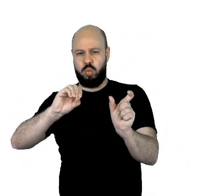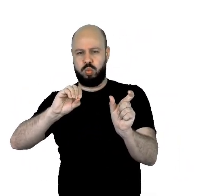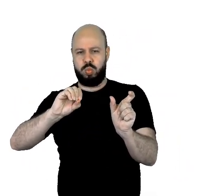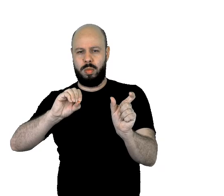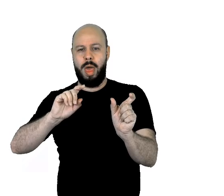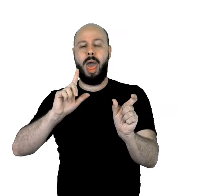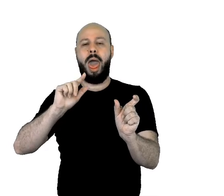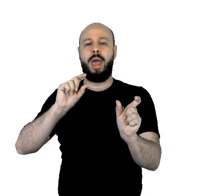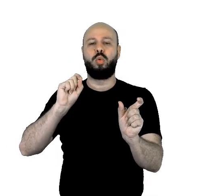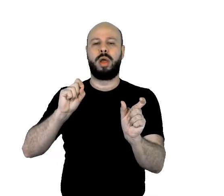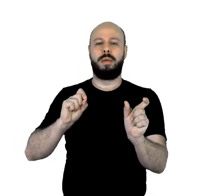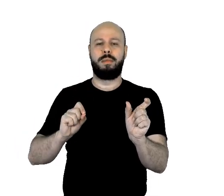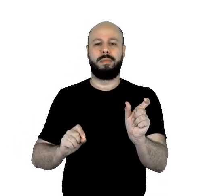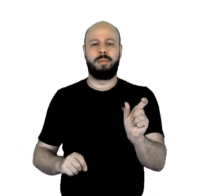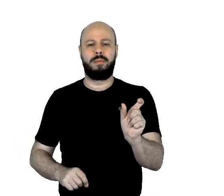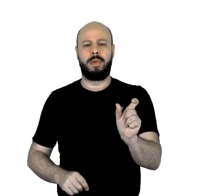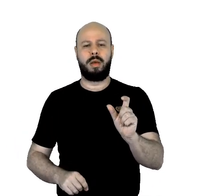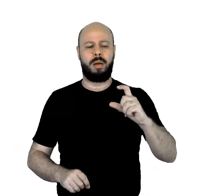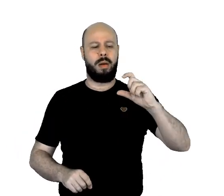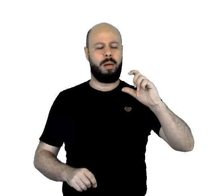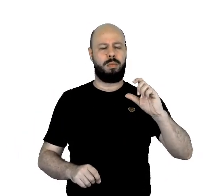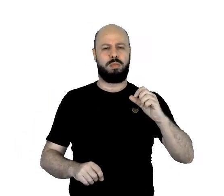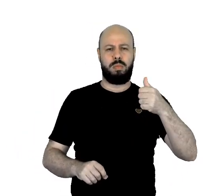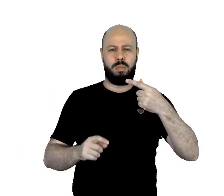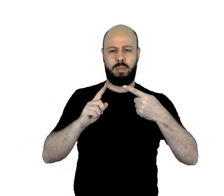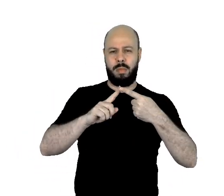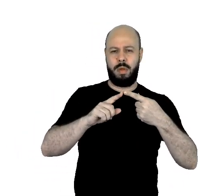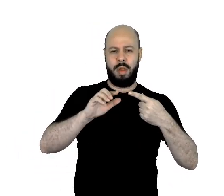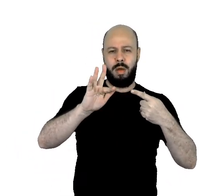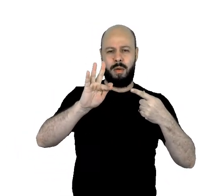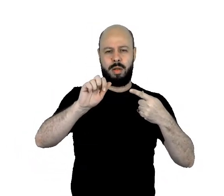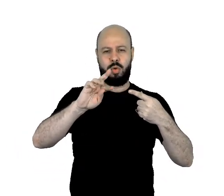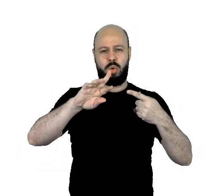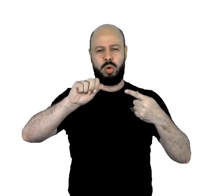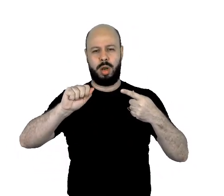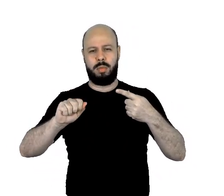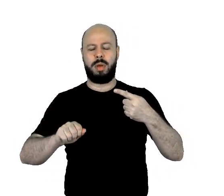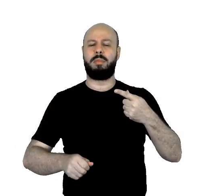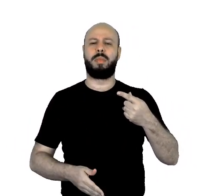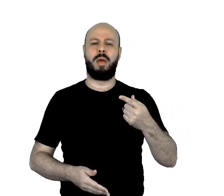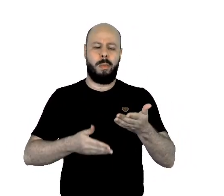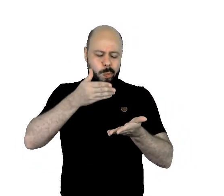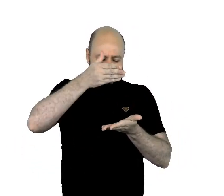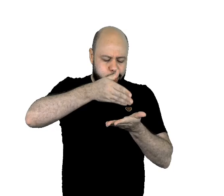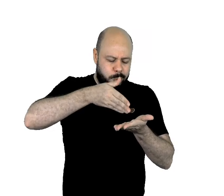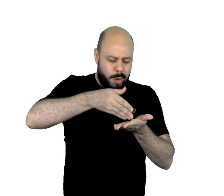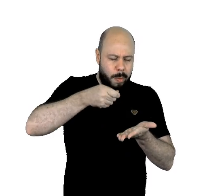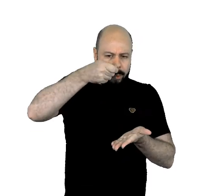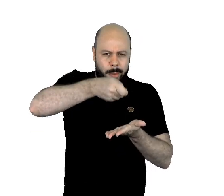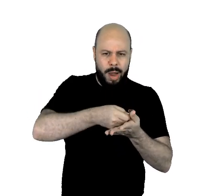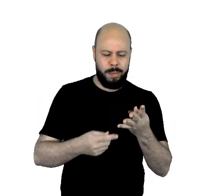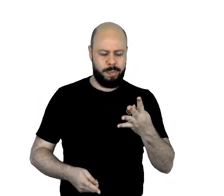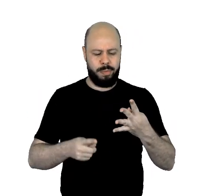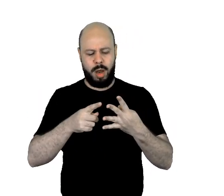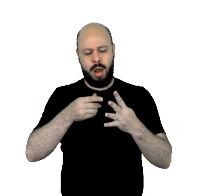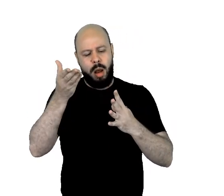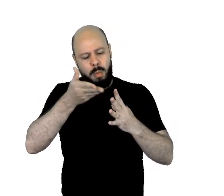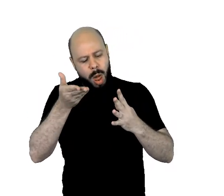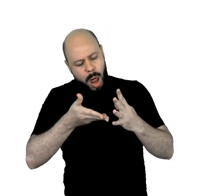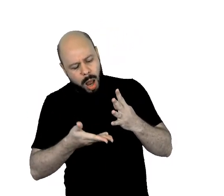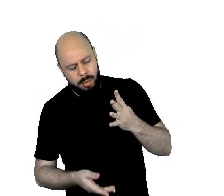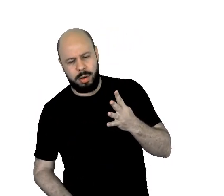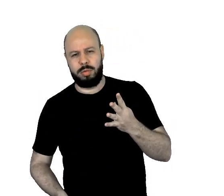opção, fatura. Segunda opção, boleto. Ou terceira opção,